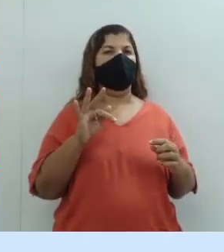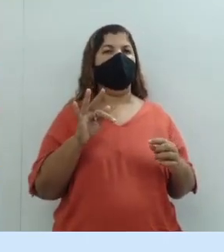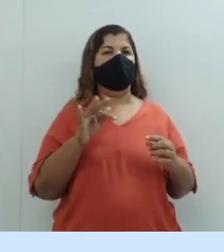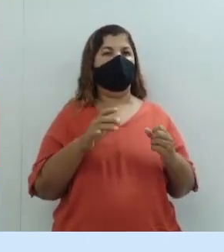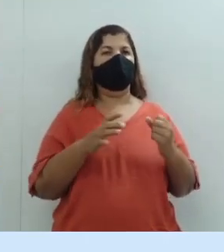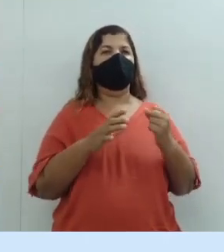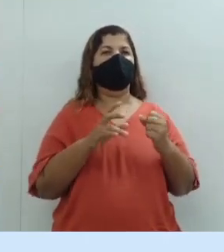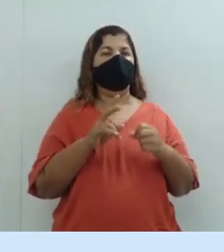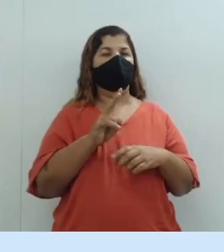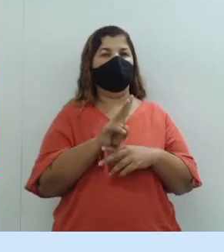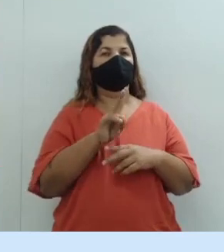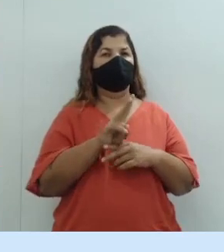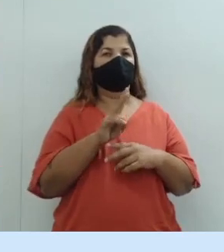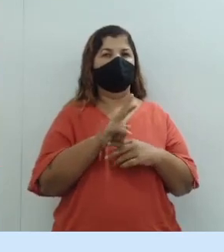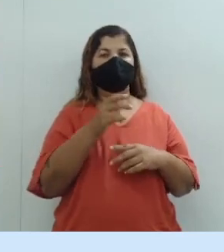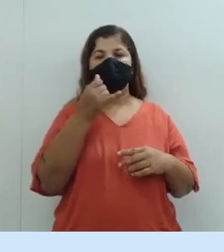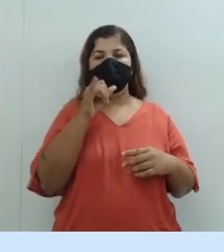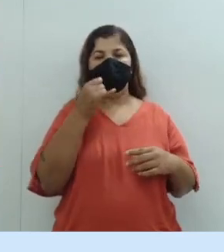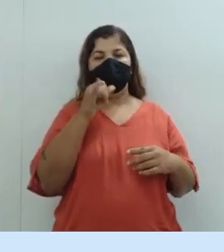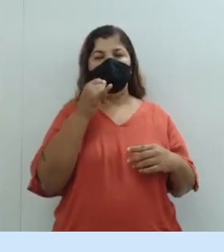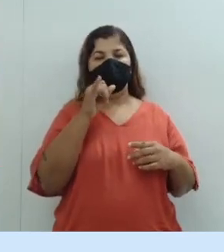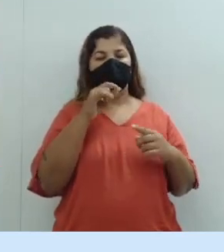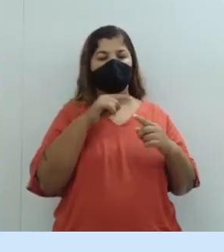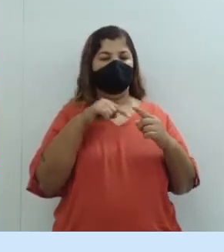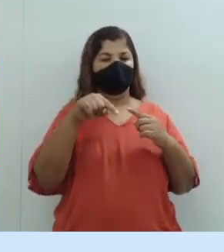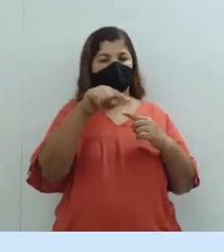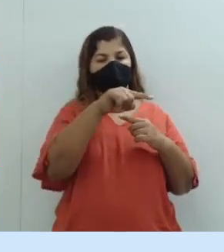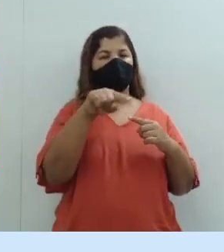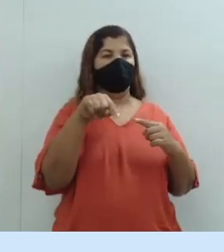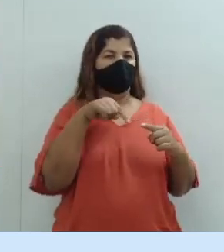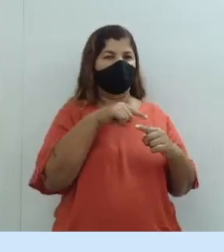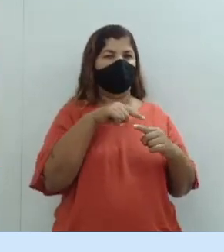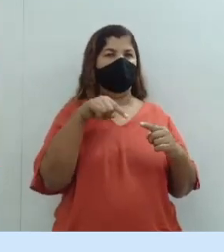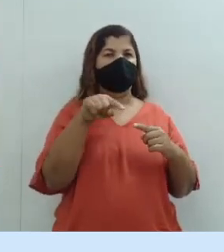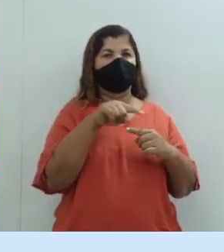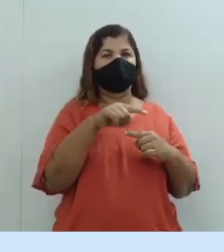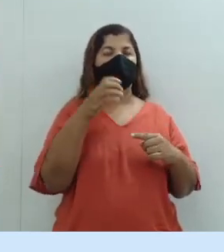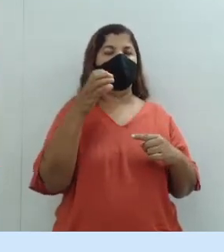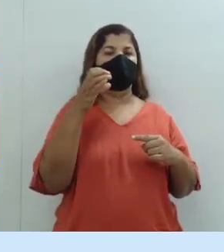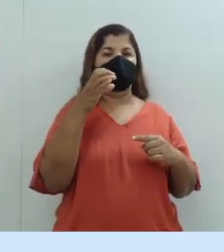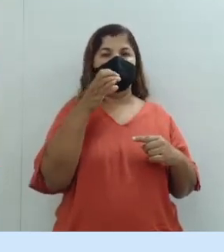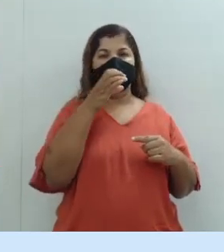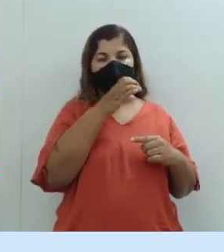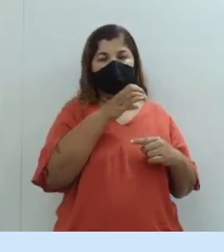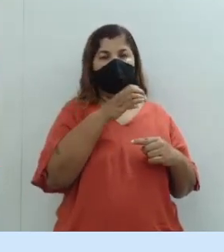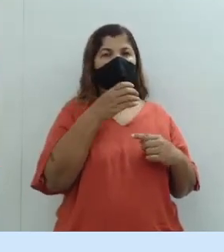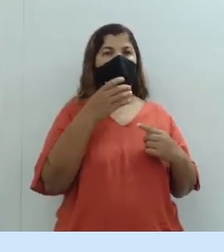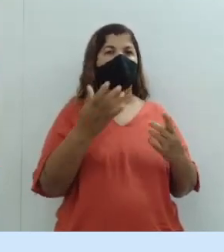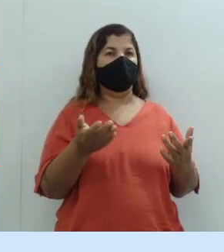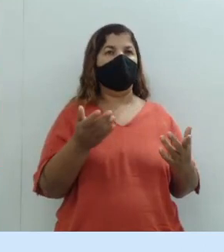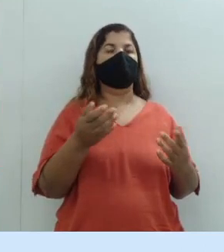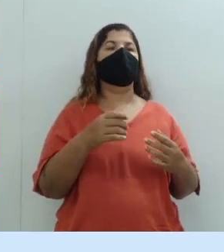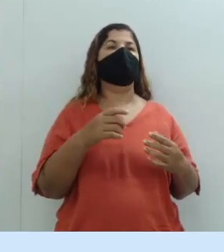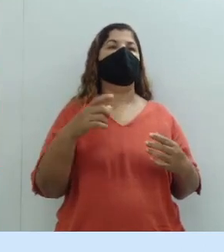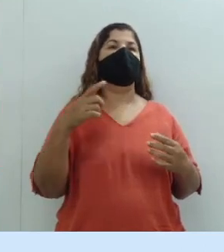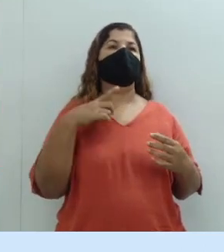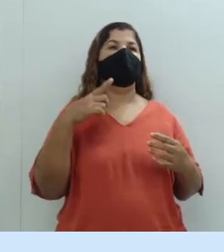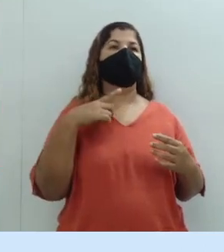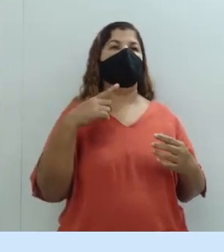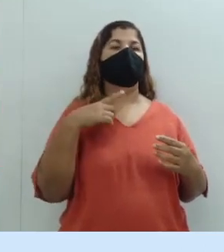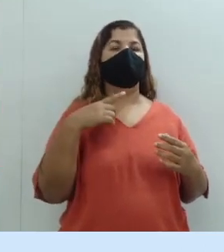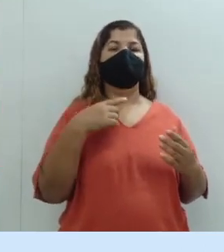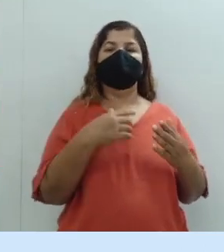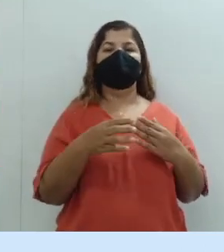elétrico. A gente sabe que uma corrente elétrica passando por uma resistência elétrica vai gerar calor. Então, uma corrente elétrica passando por